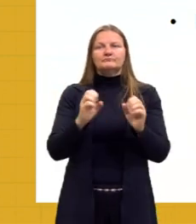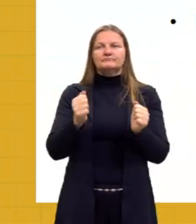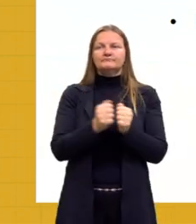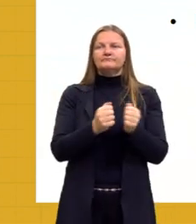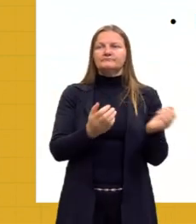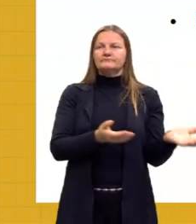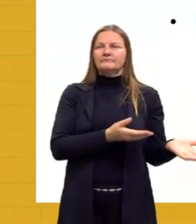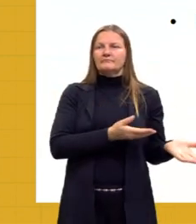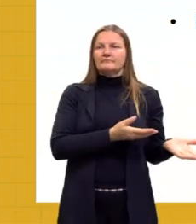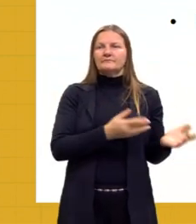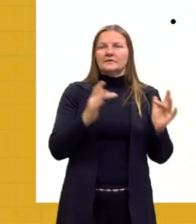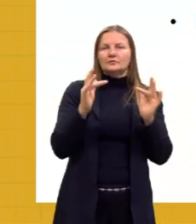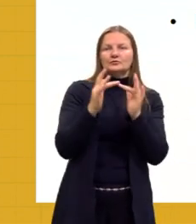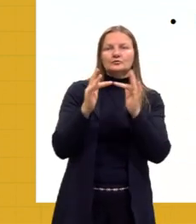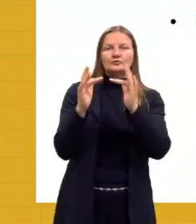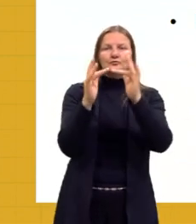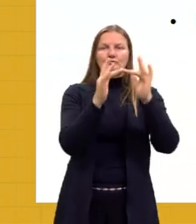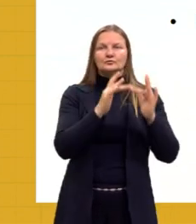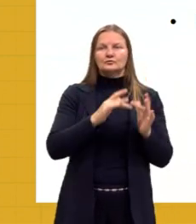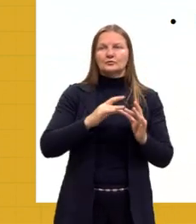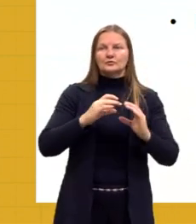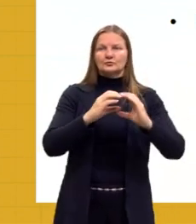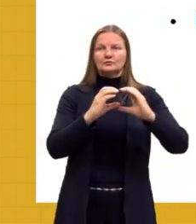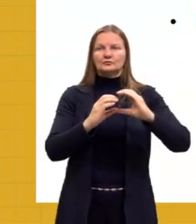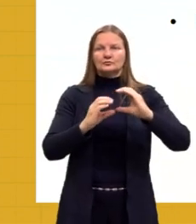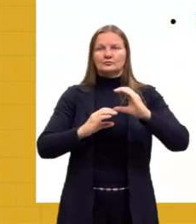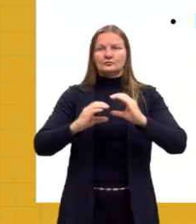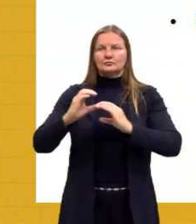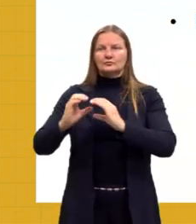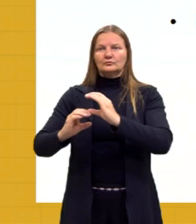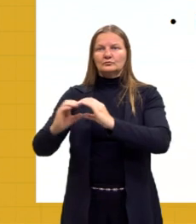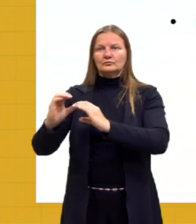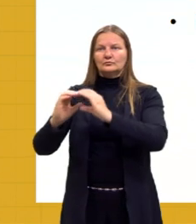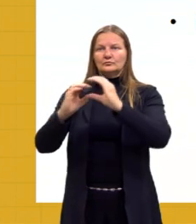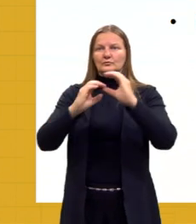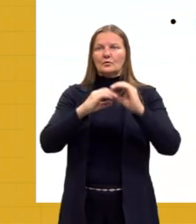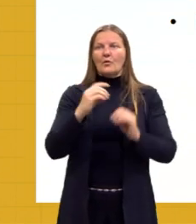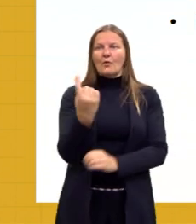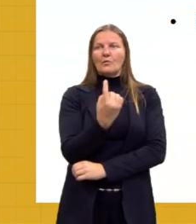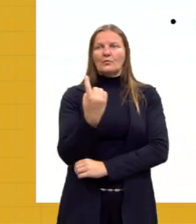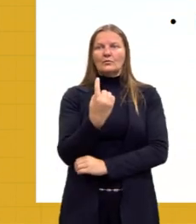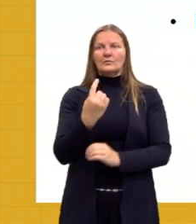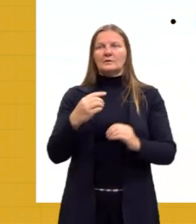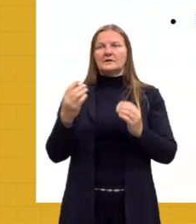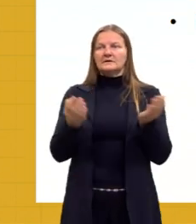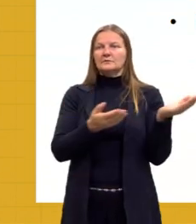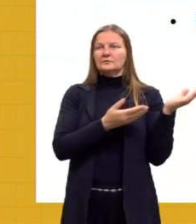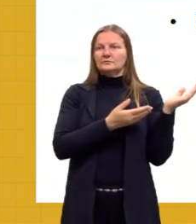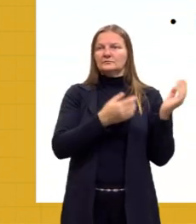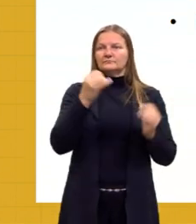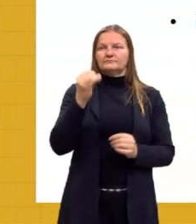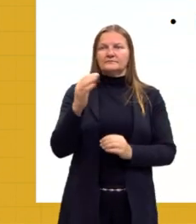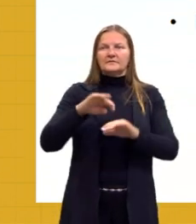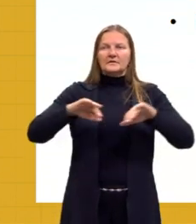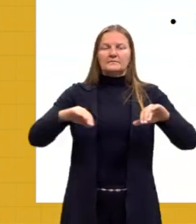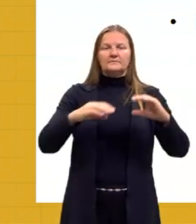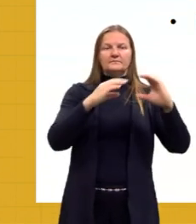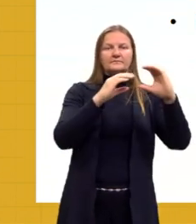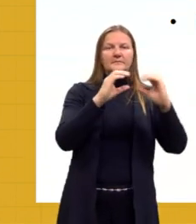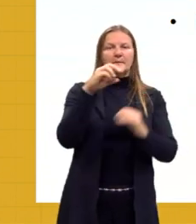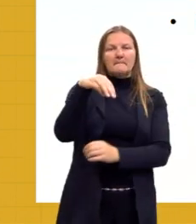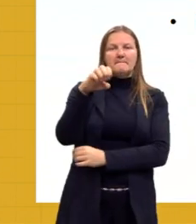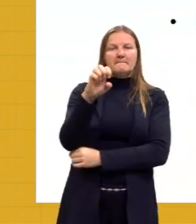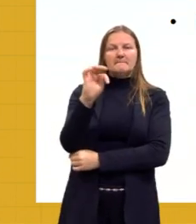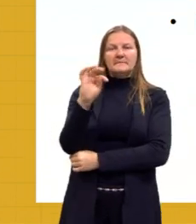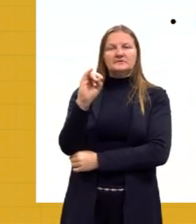quando esses Anéis se tocam se encostam os os outros ou isolada neste caso tem aqui Um metil